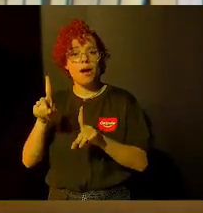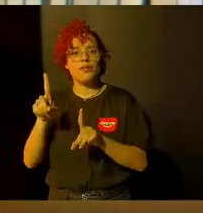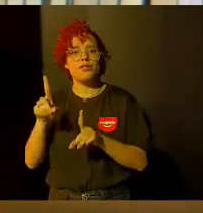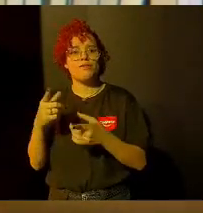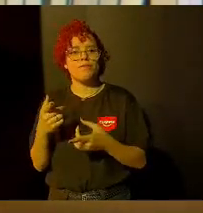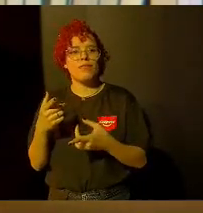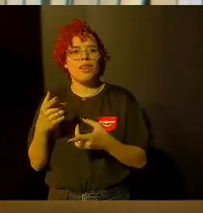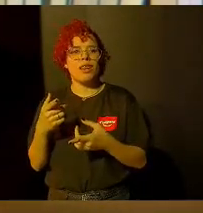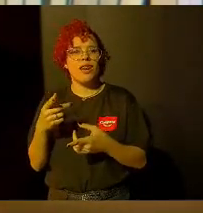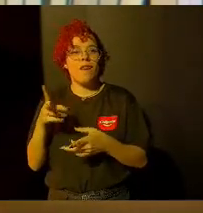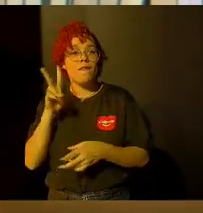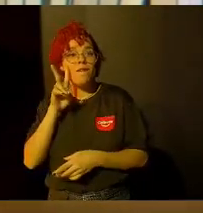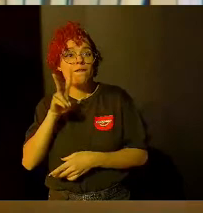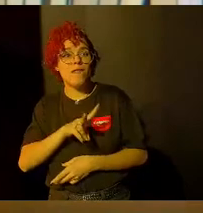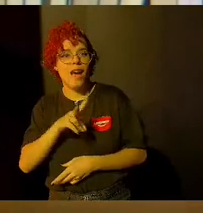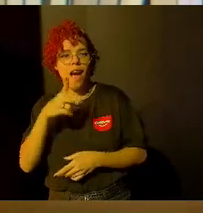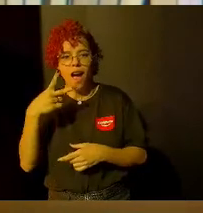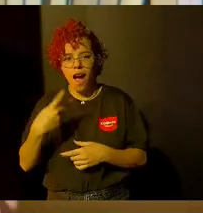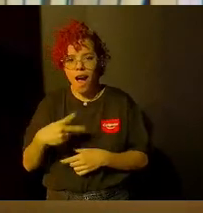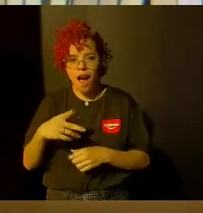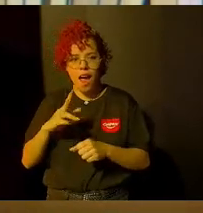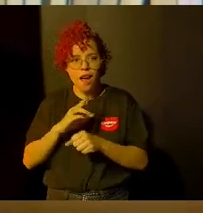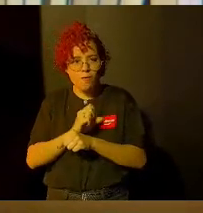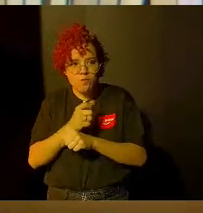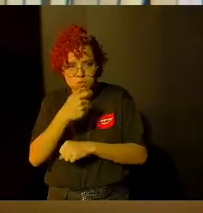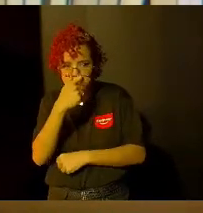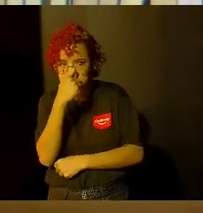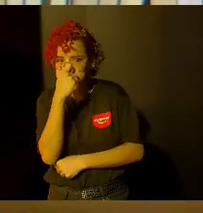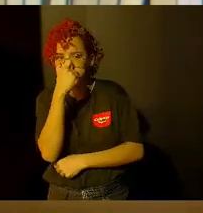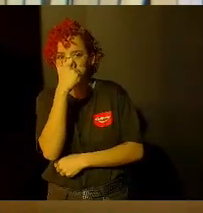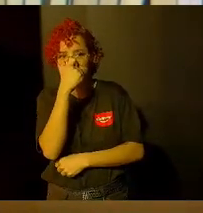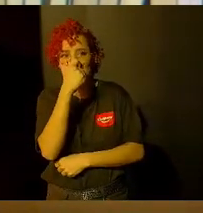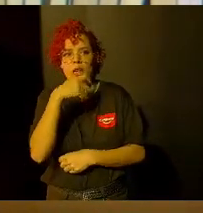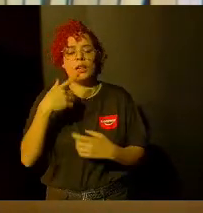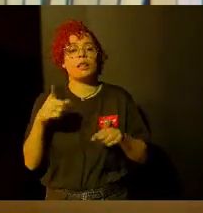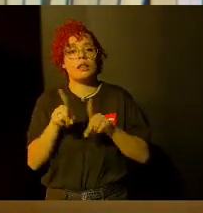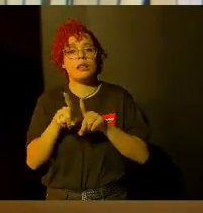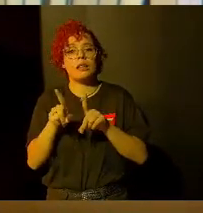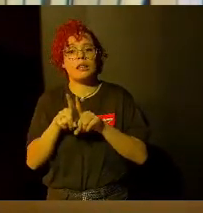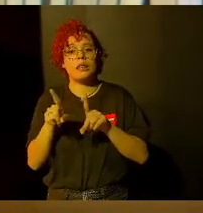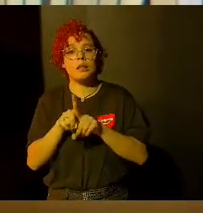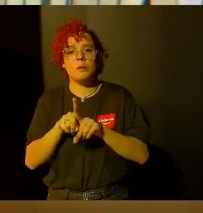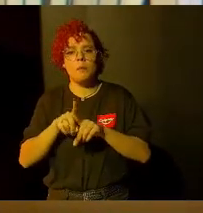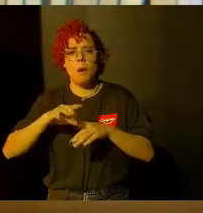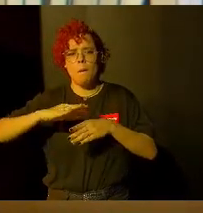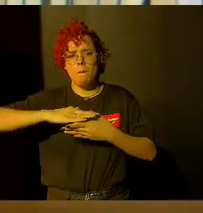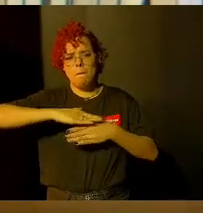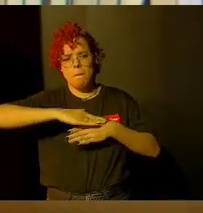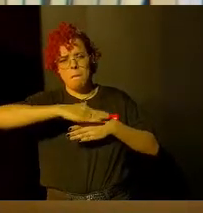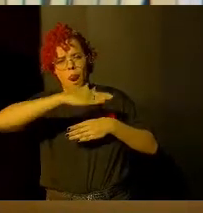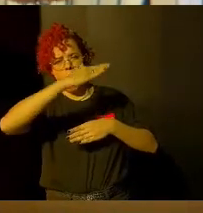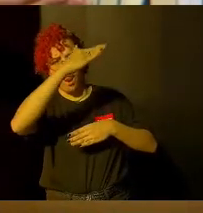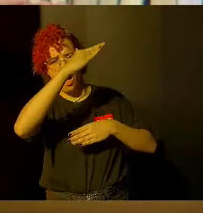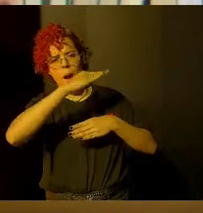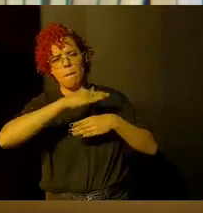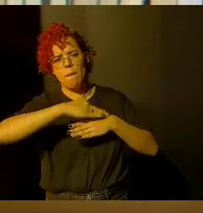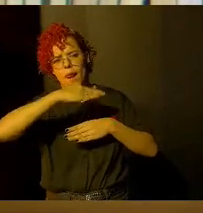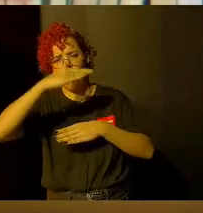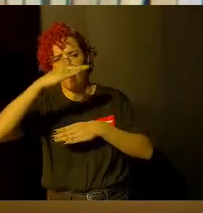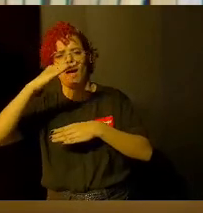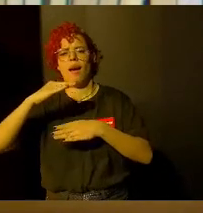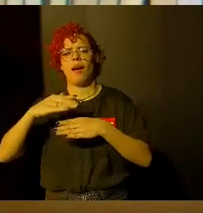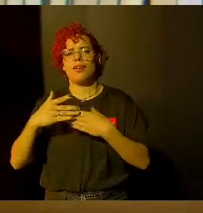cheia e ver pessoas com pilhas de livros né eu fui uma criança que amava livros e não tinha né